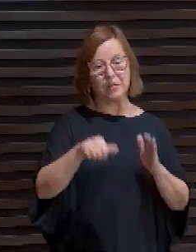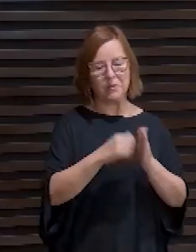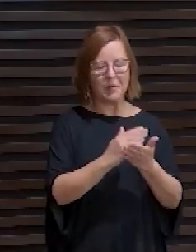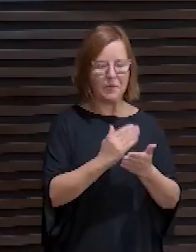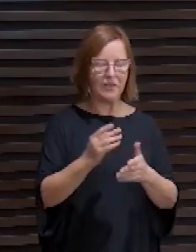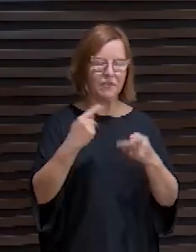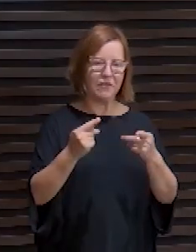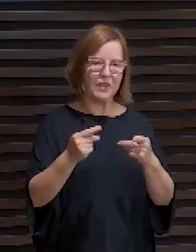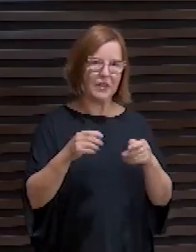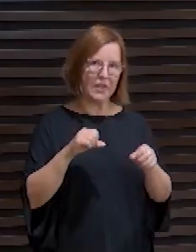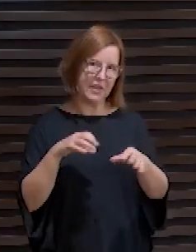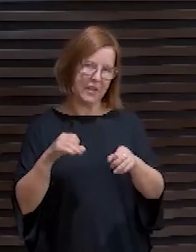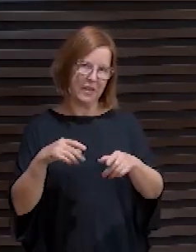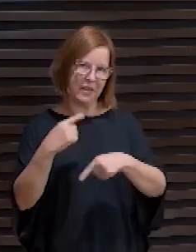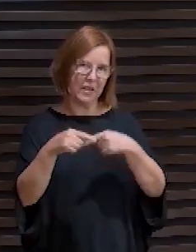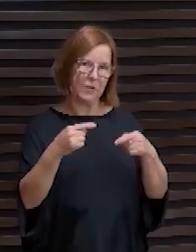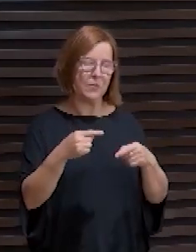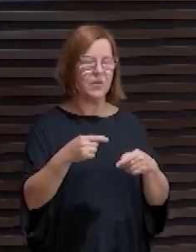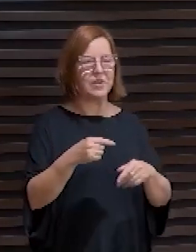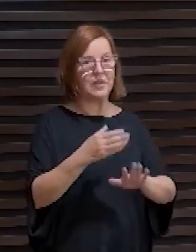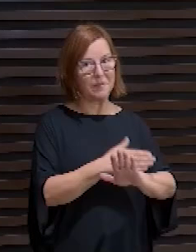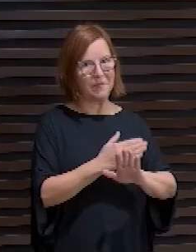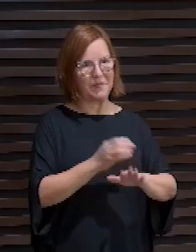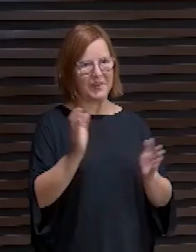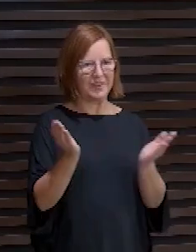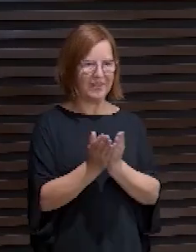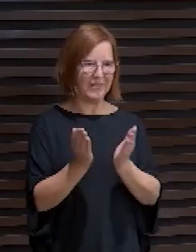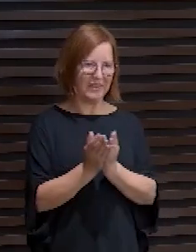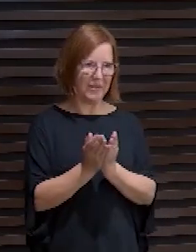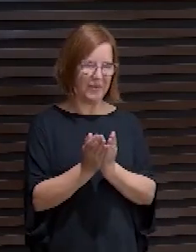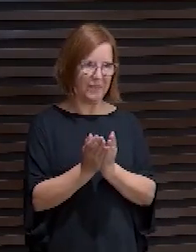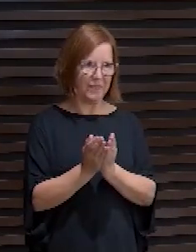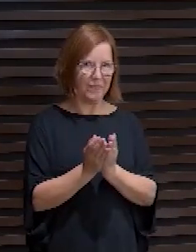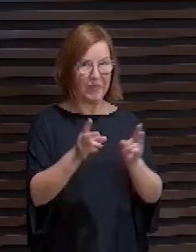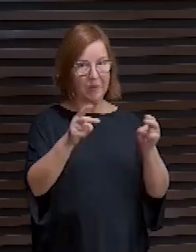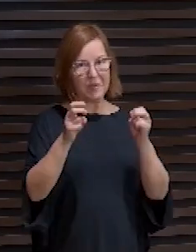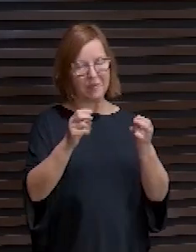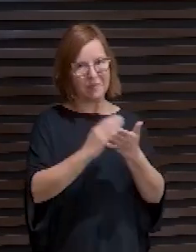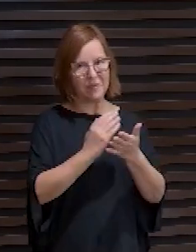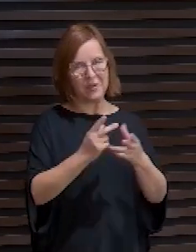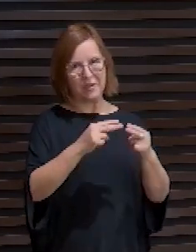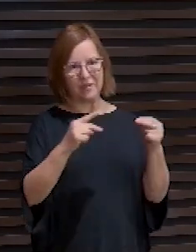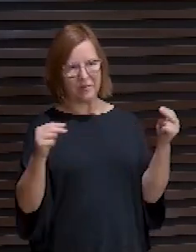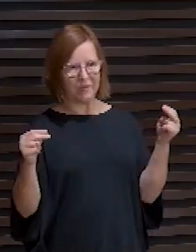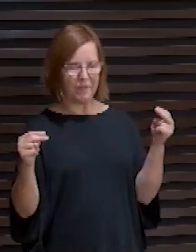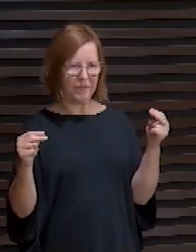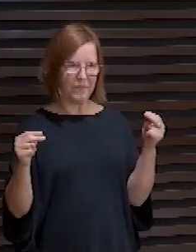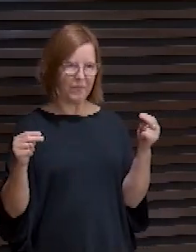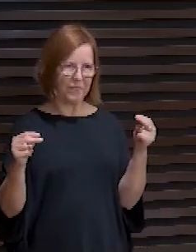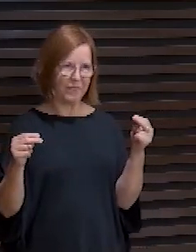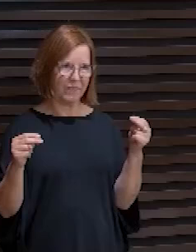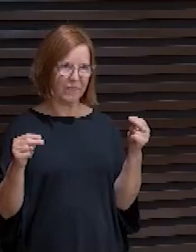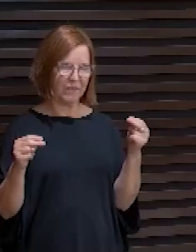logo depois ele fala da prática cristã. E nós vemos aqui algumas coisas veremos